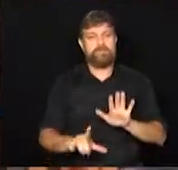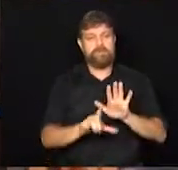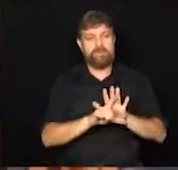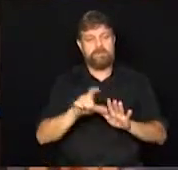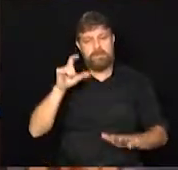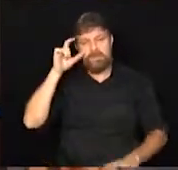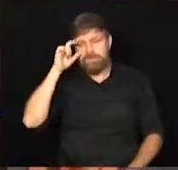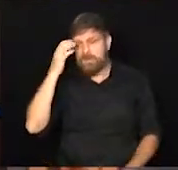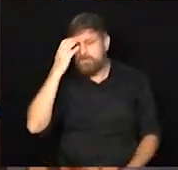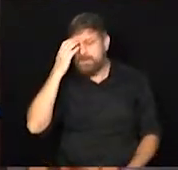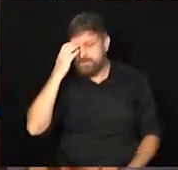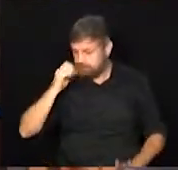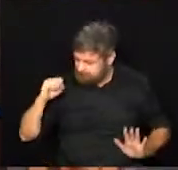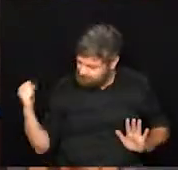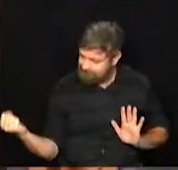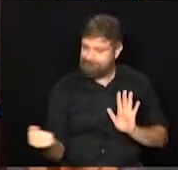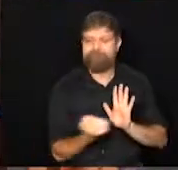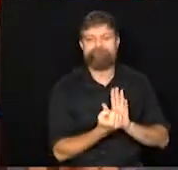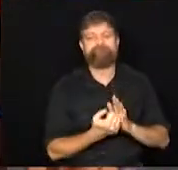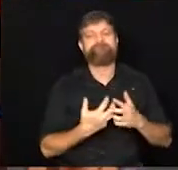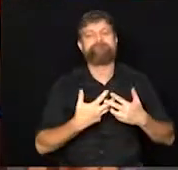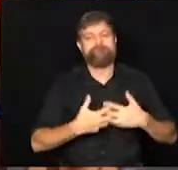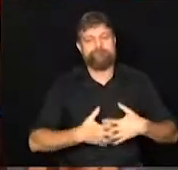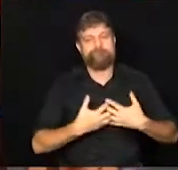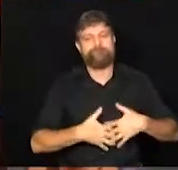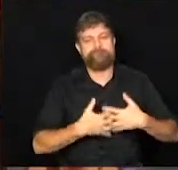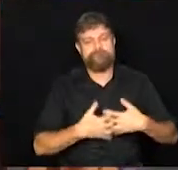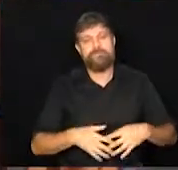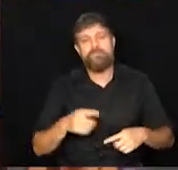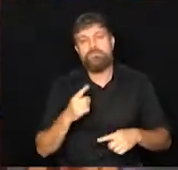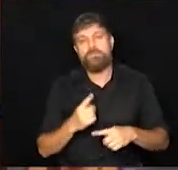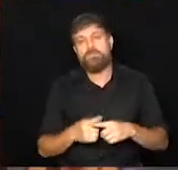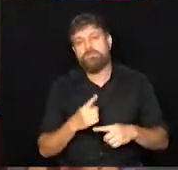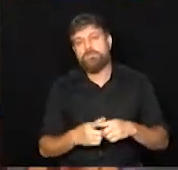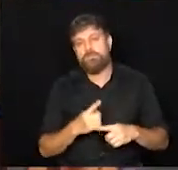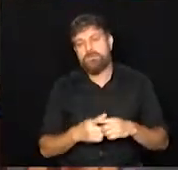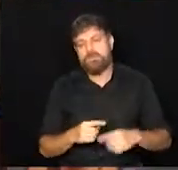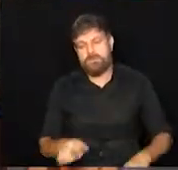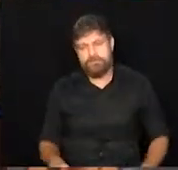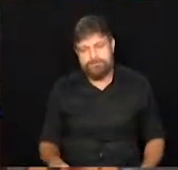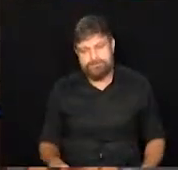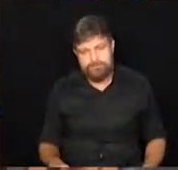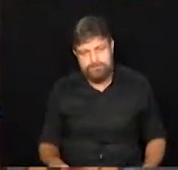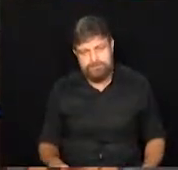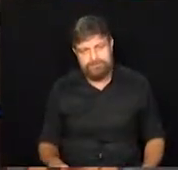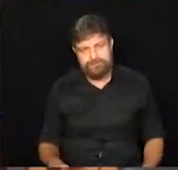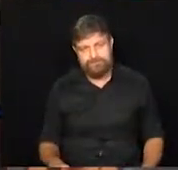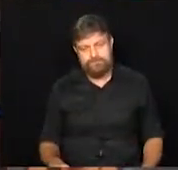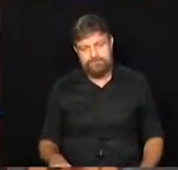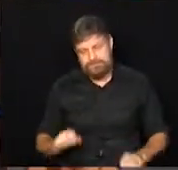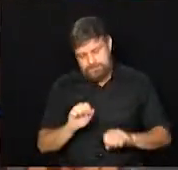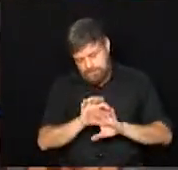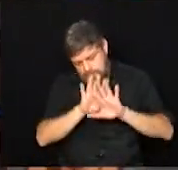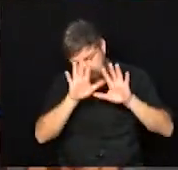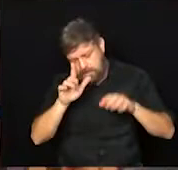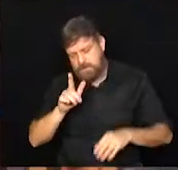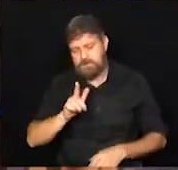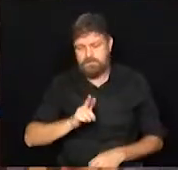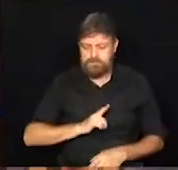fala que ela pegou, né? É uma lei que, de fato, pegou. Pegou porque ela, claro que teve